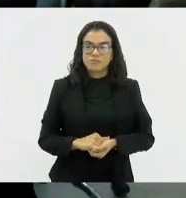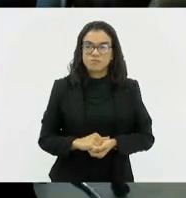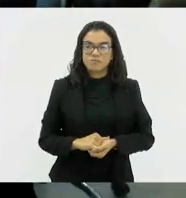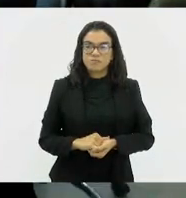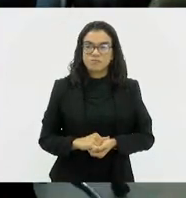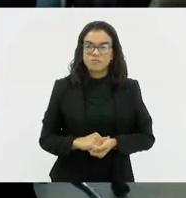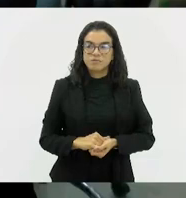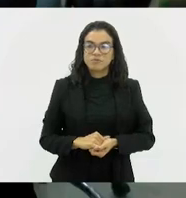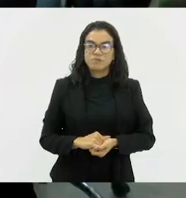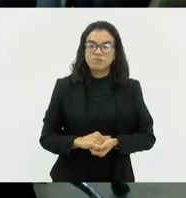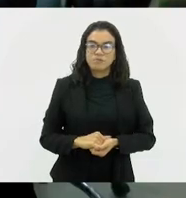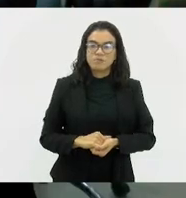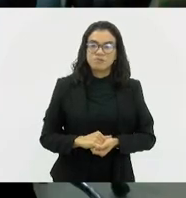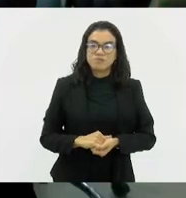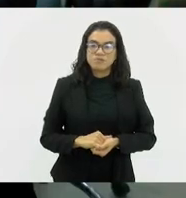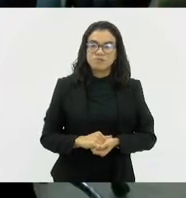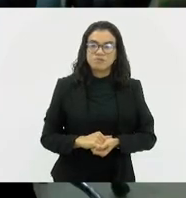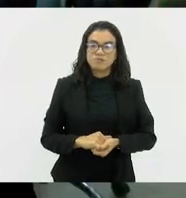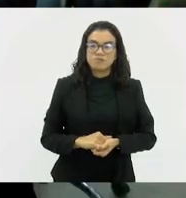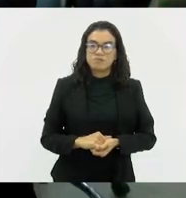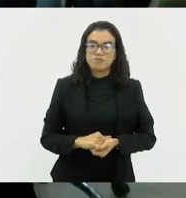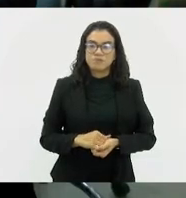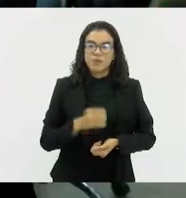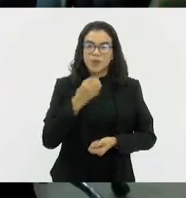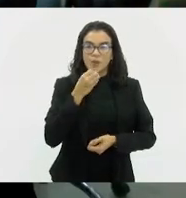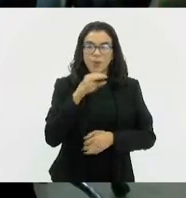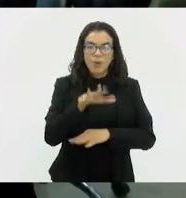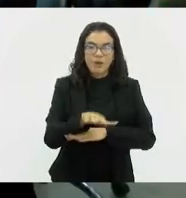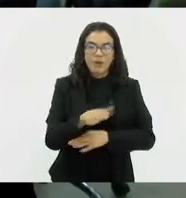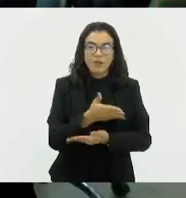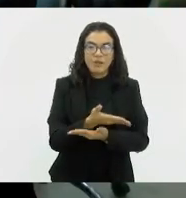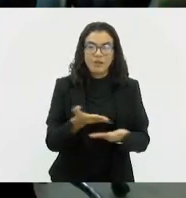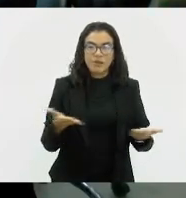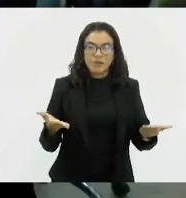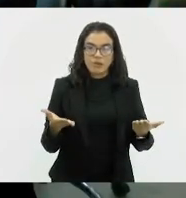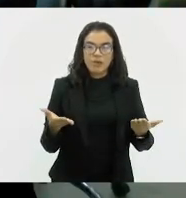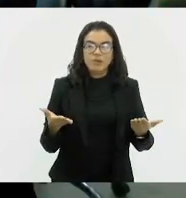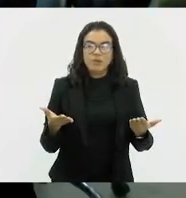Está ligado? Boa tarde a todos.